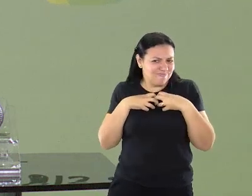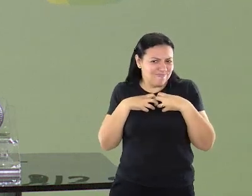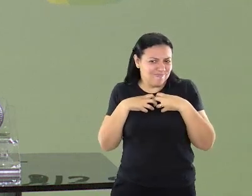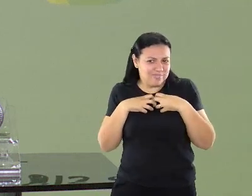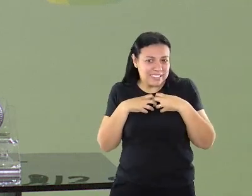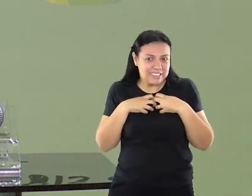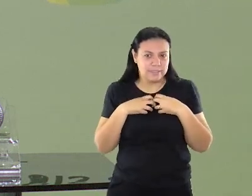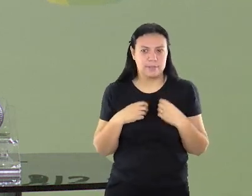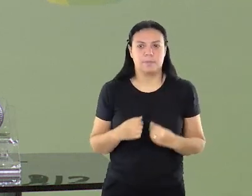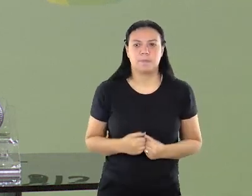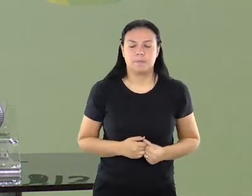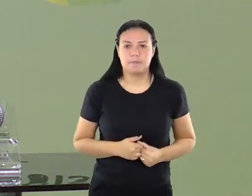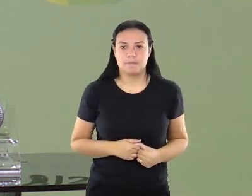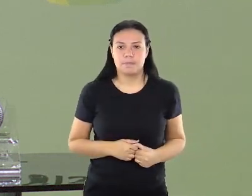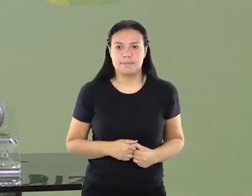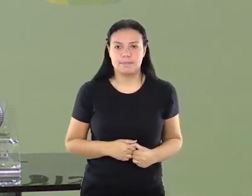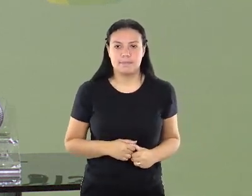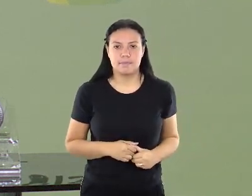E meus amados irmãos,